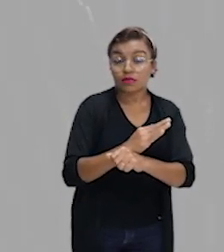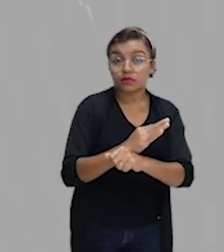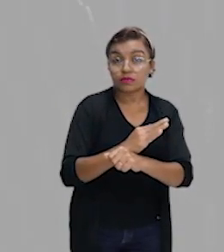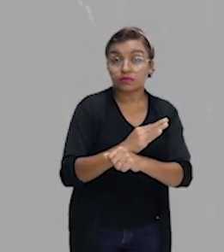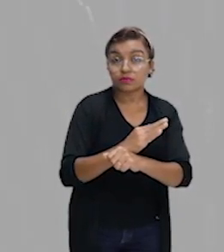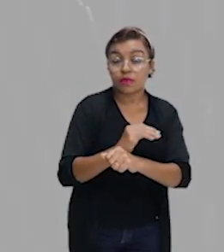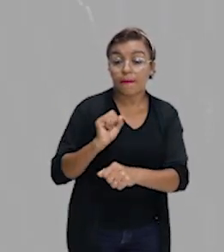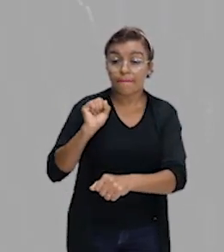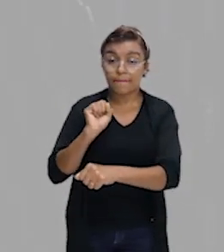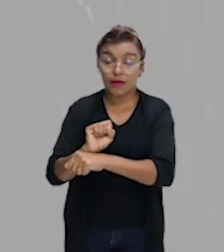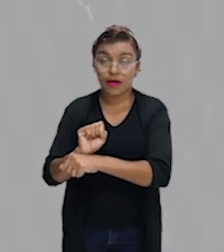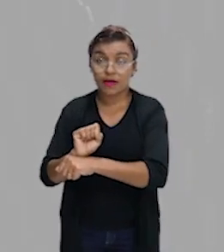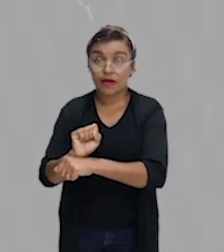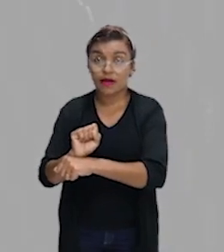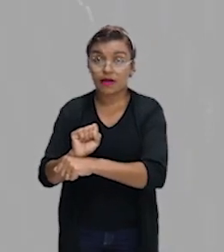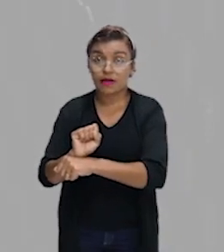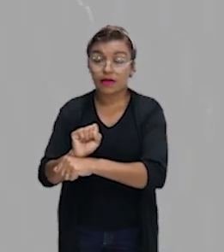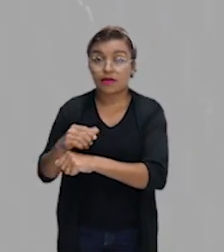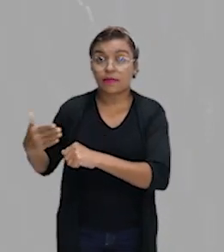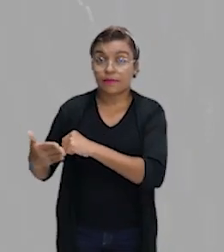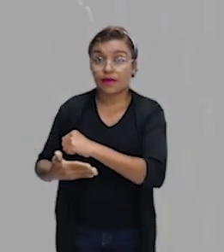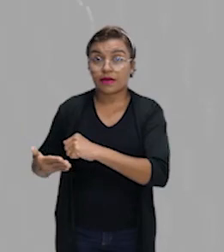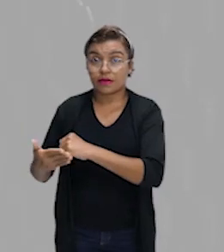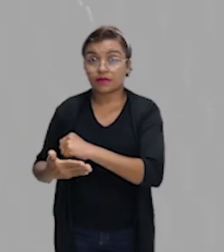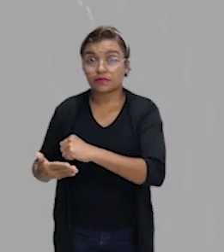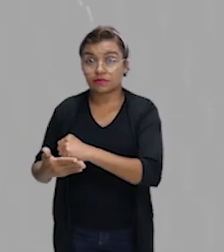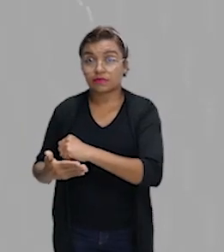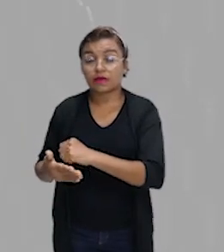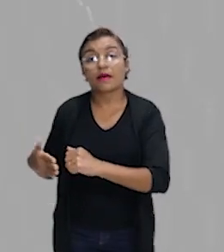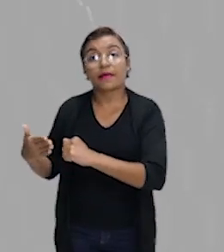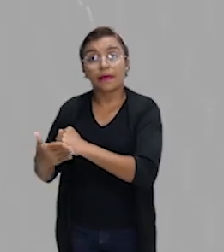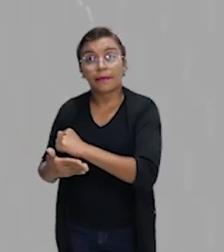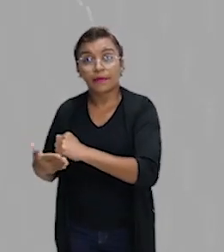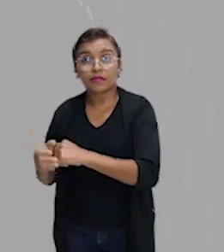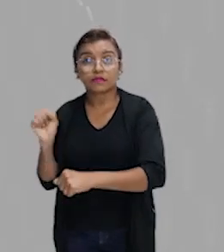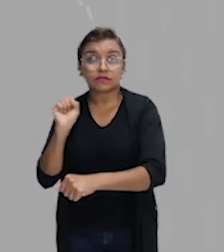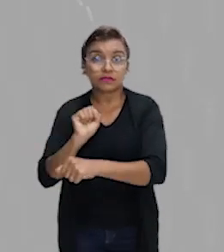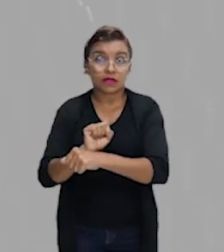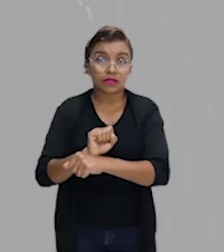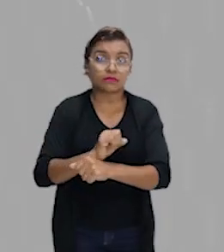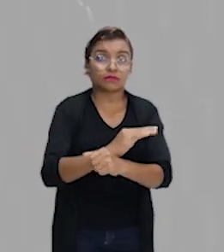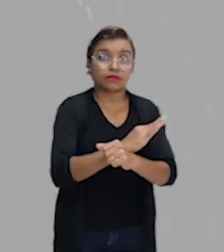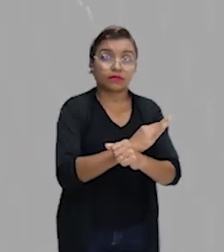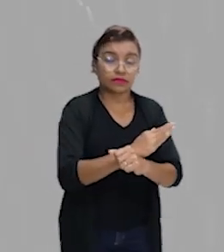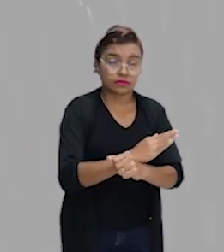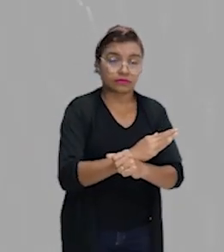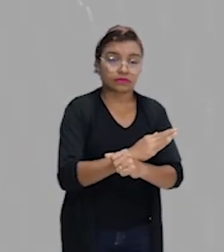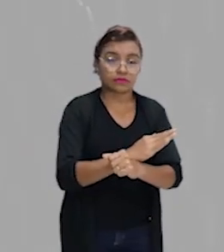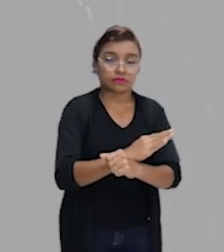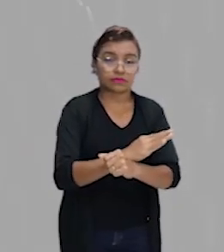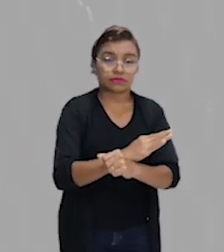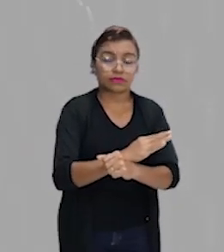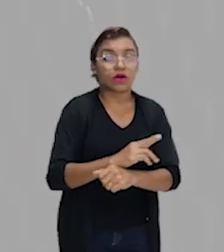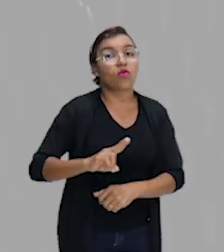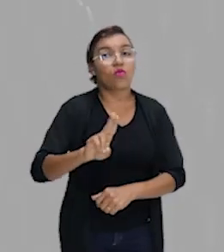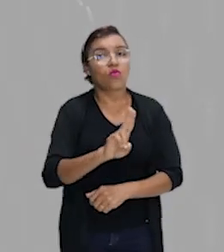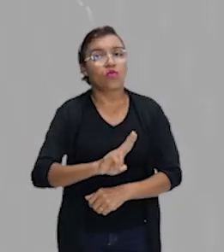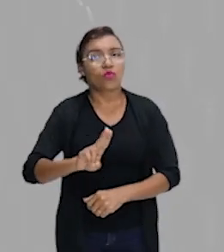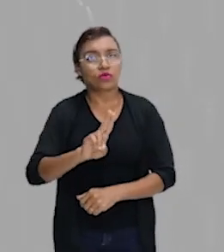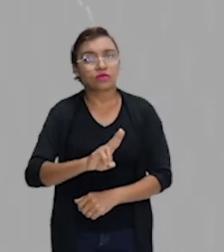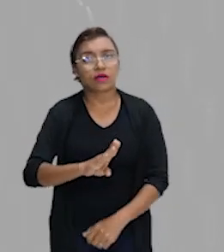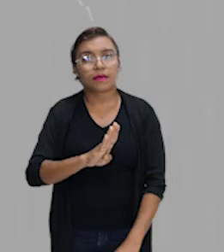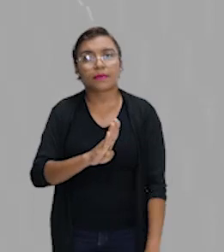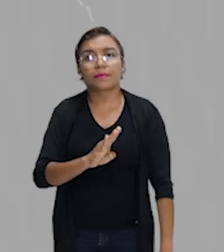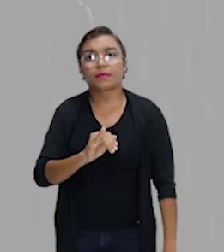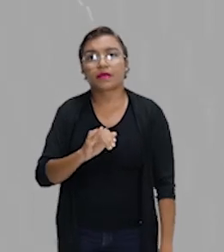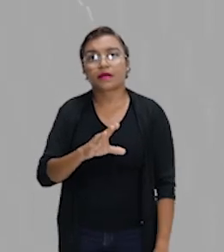uma base vai neutralizar a acidez, né? A ação ácida da substância. Então, um dos usos do